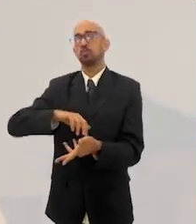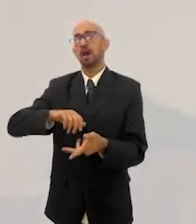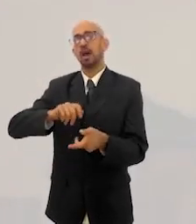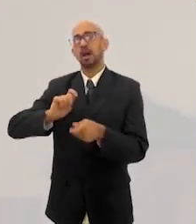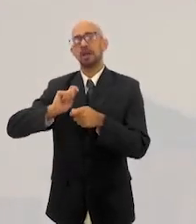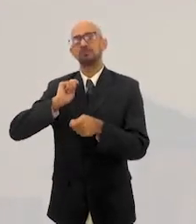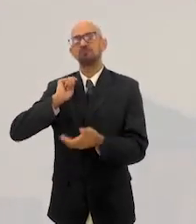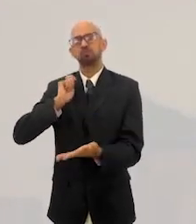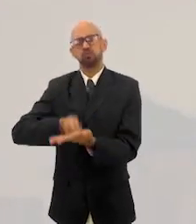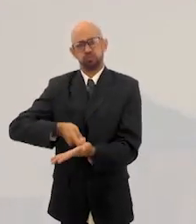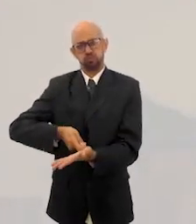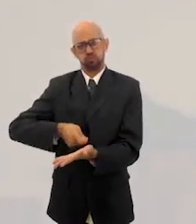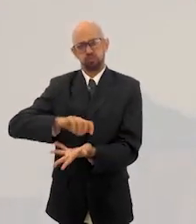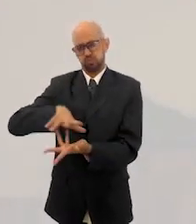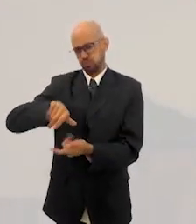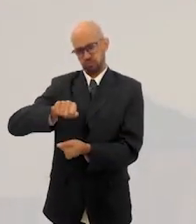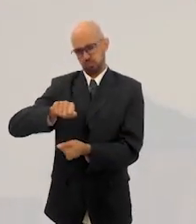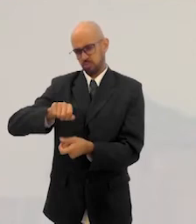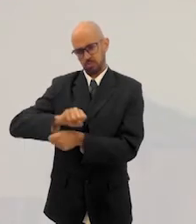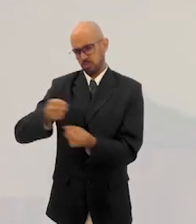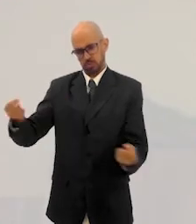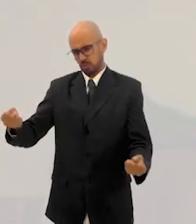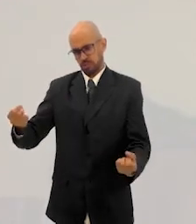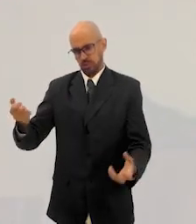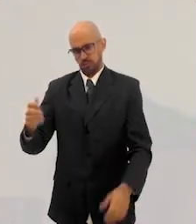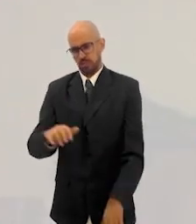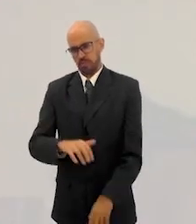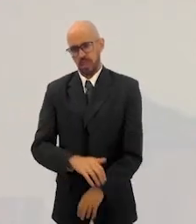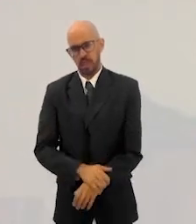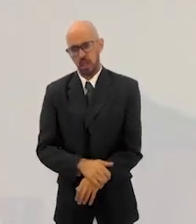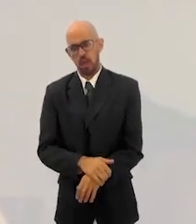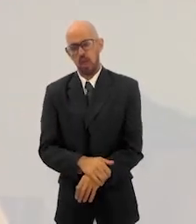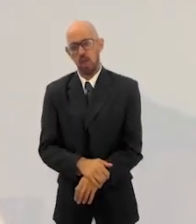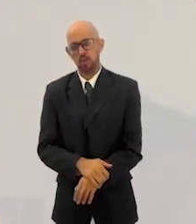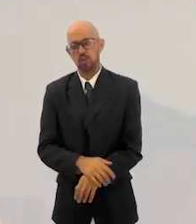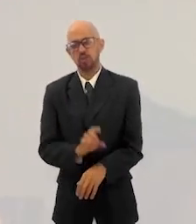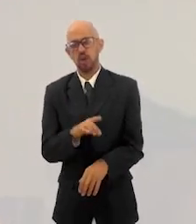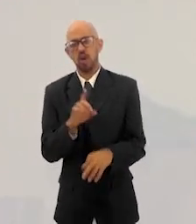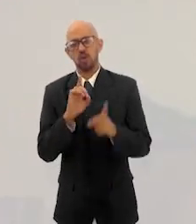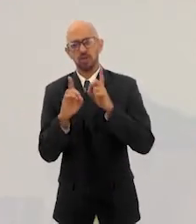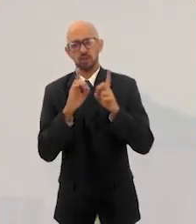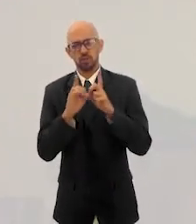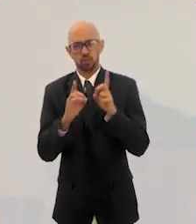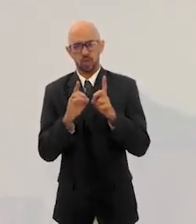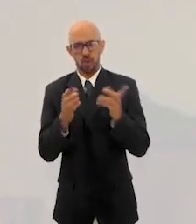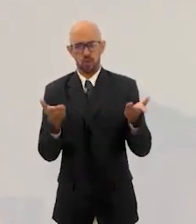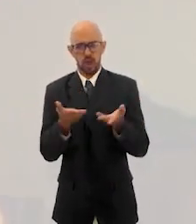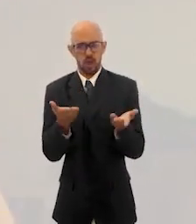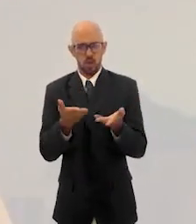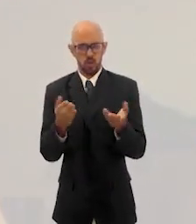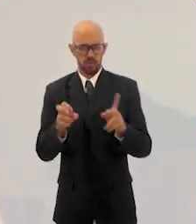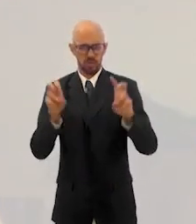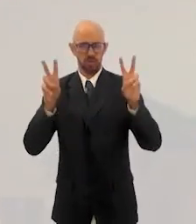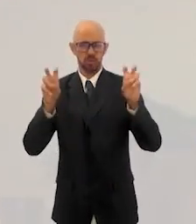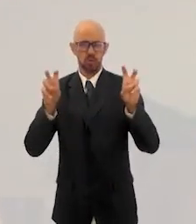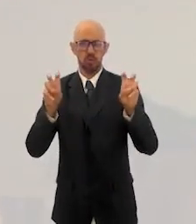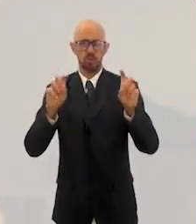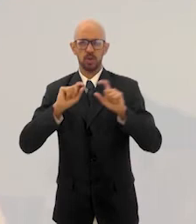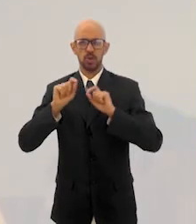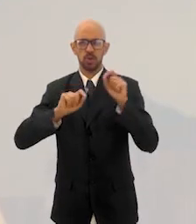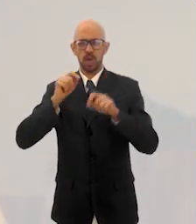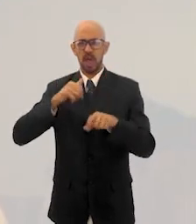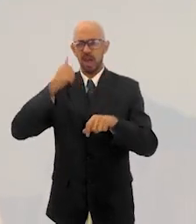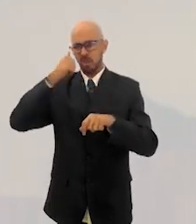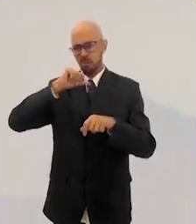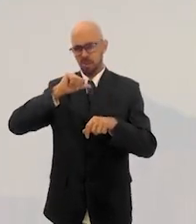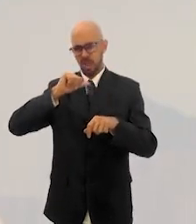existe. Mas eu vou te dizer, hoje, principalmente com a discussão essa discussão que está hoje, principalmente sobre